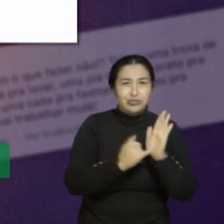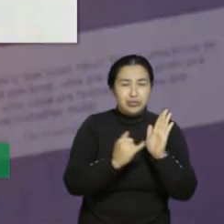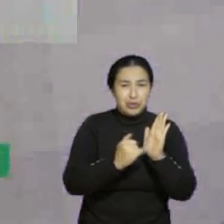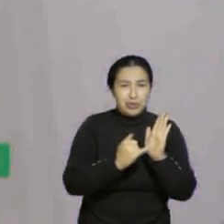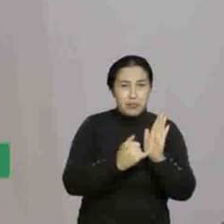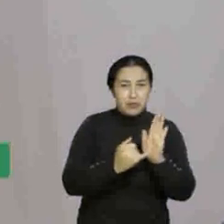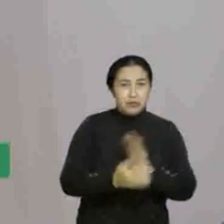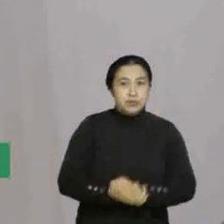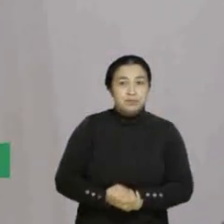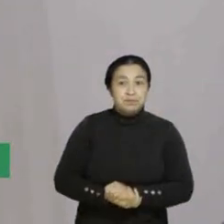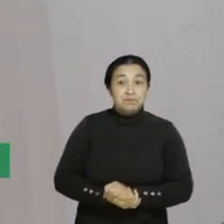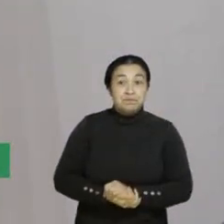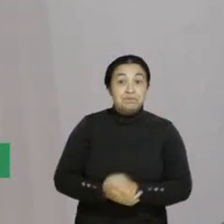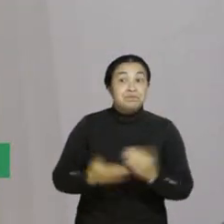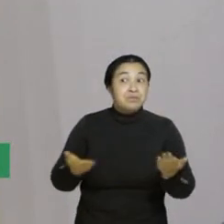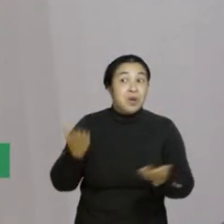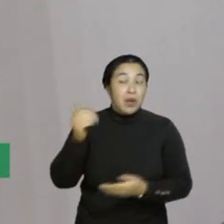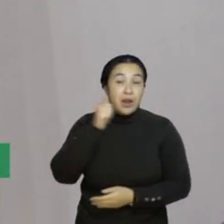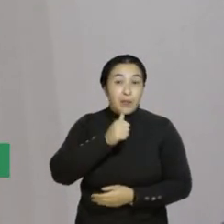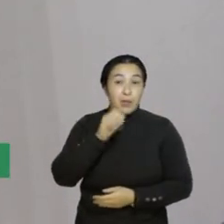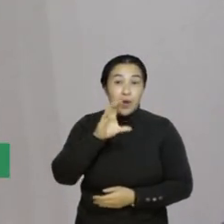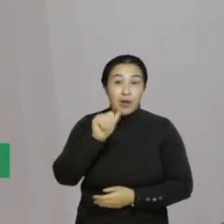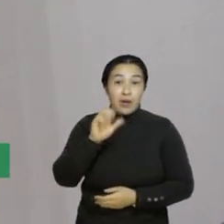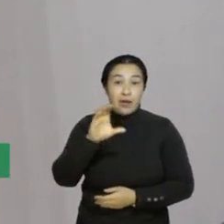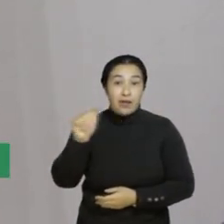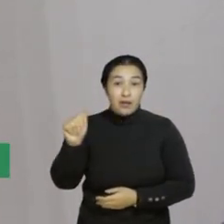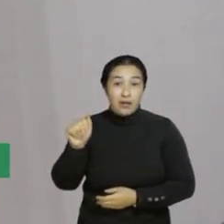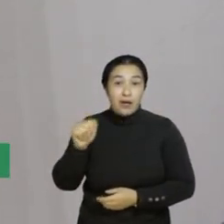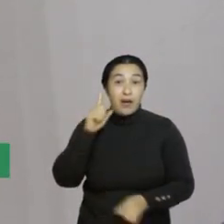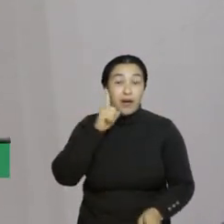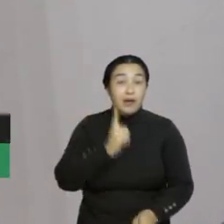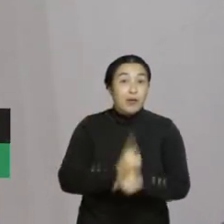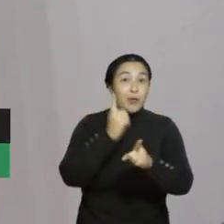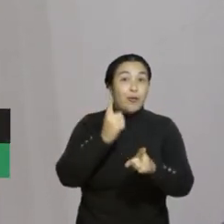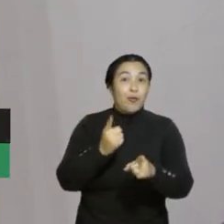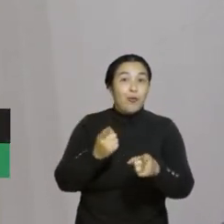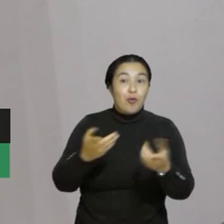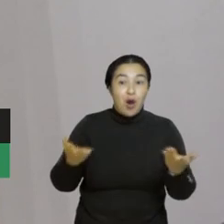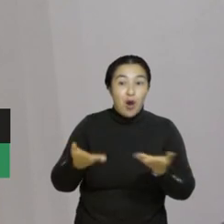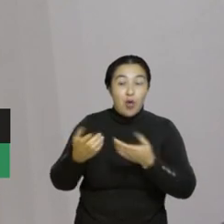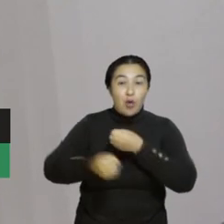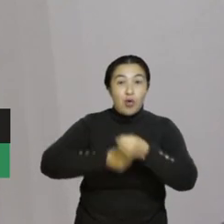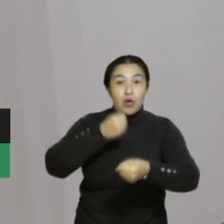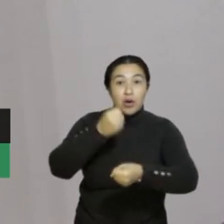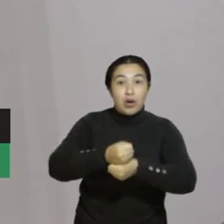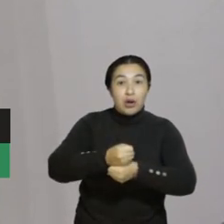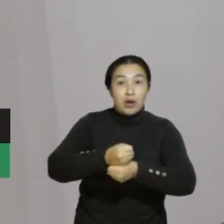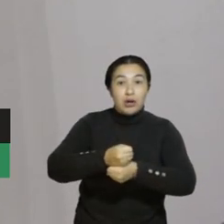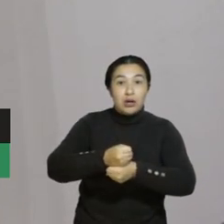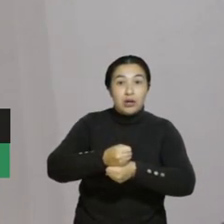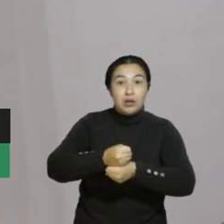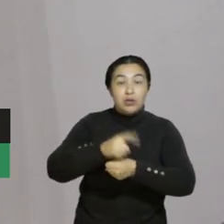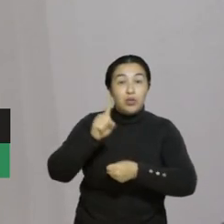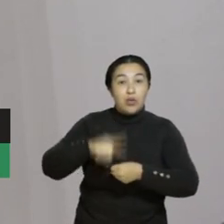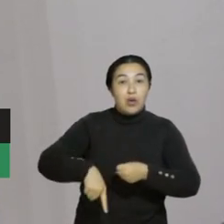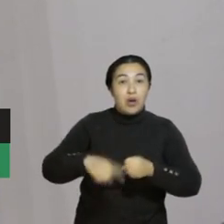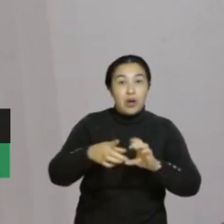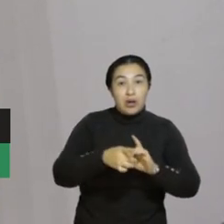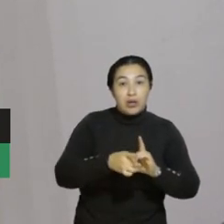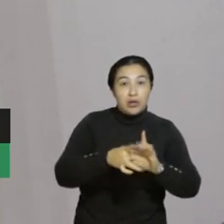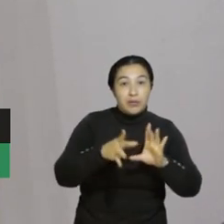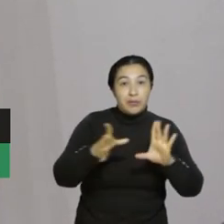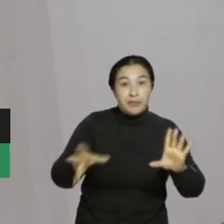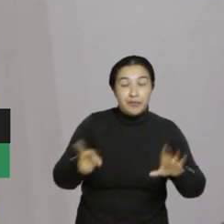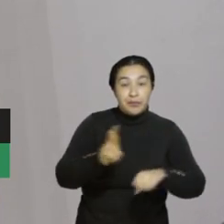bem, a Cacá acabou de descobrir uma coisa que acontece no Brasil há alguns anos já, chamada democracia